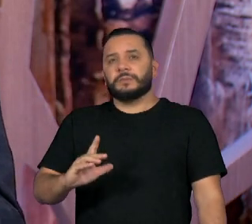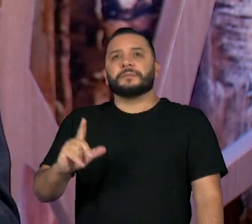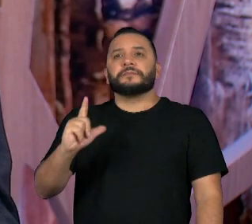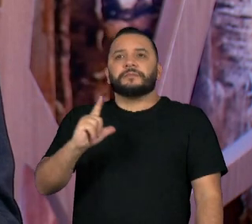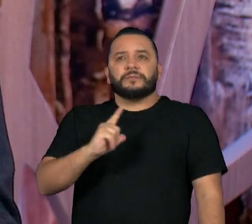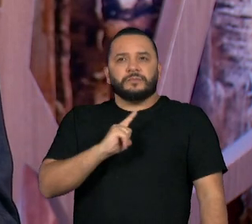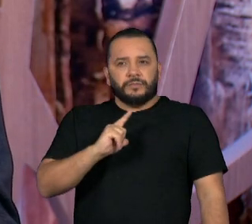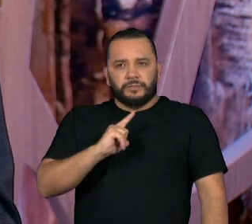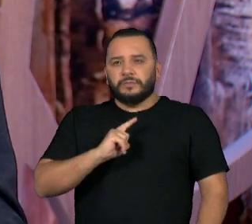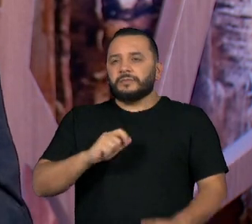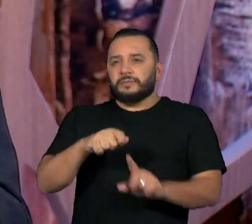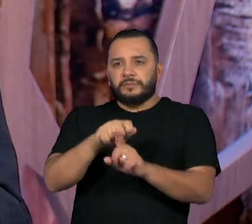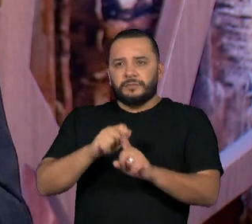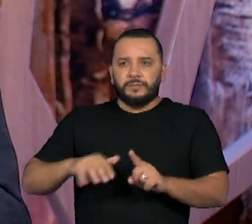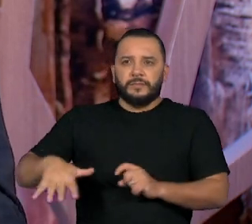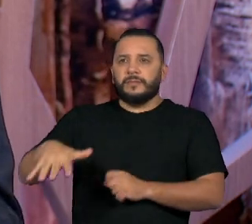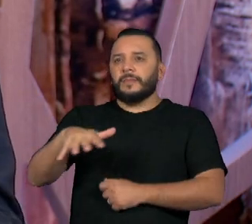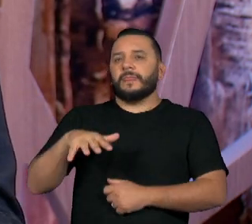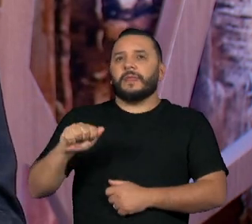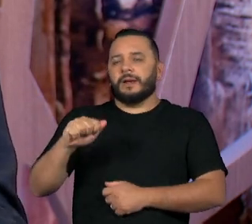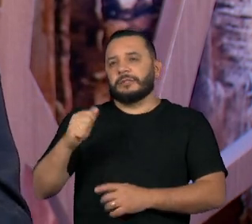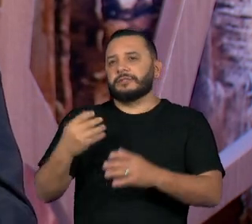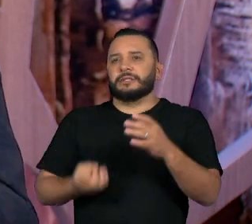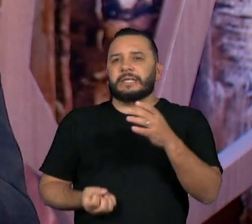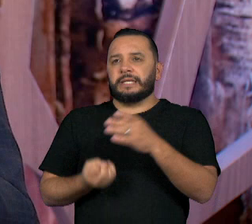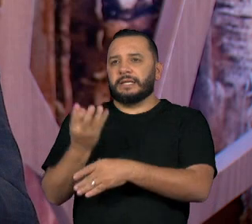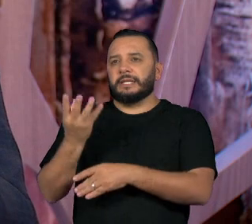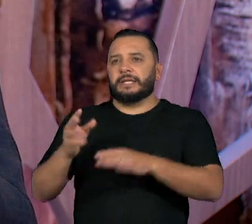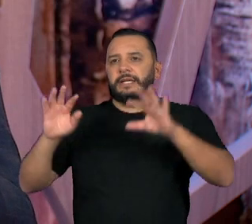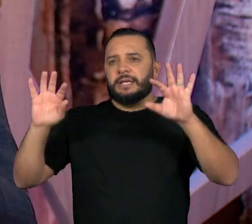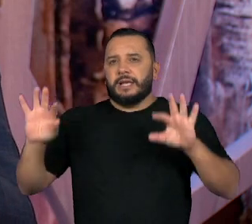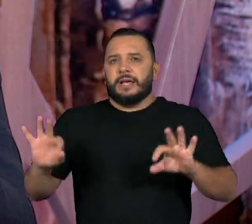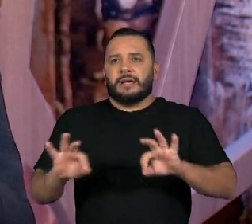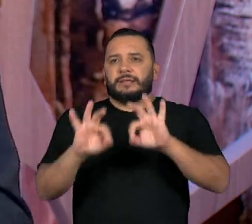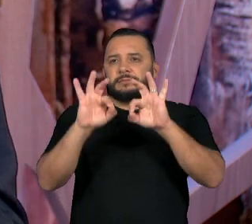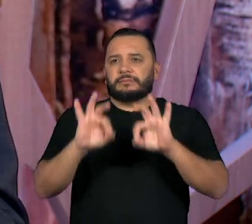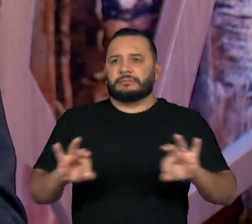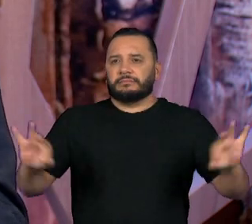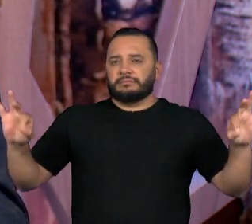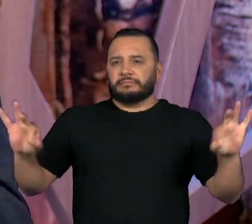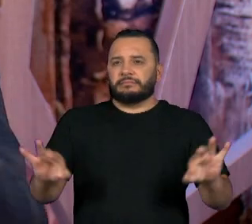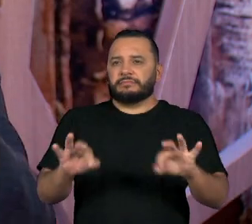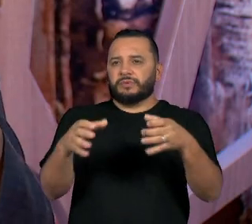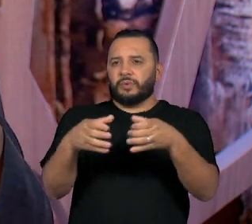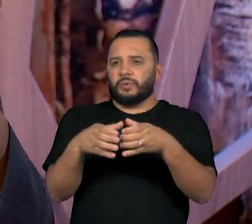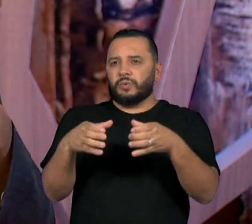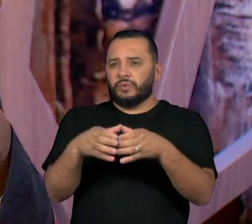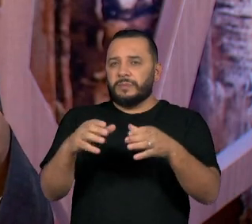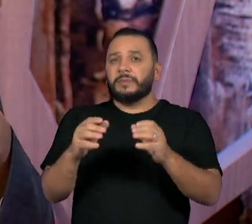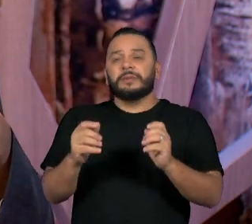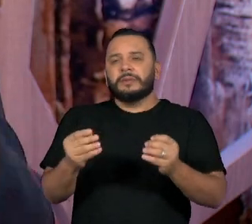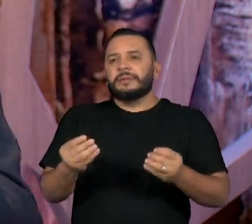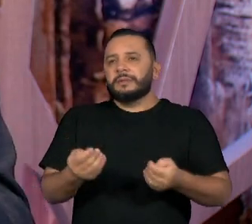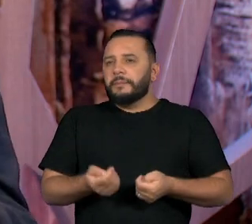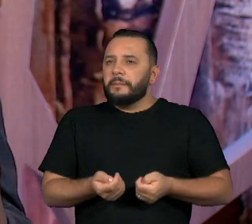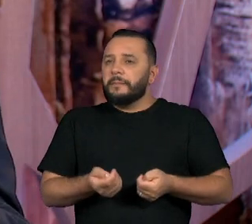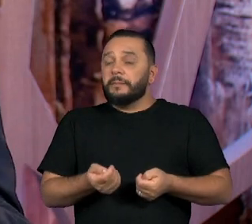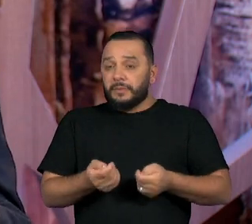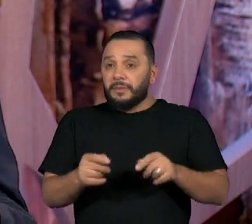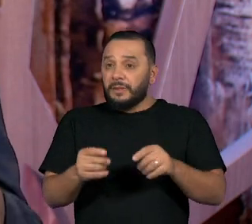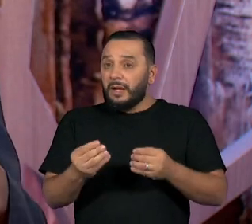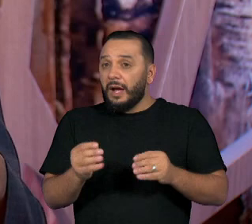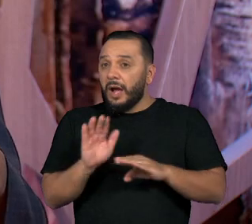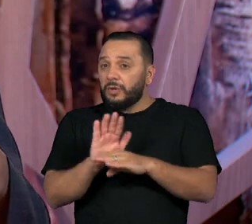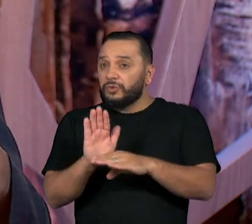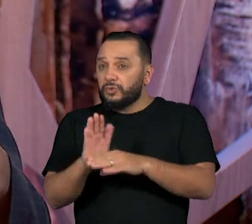da sociedade civil, de criar orquestras e dar bolsas que serve como, em muitos